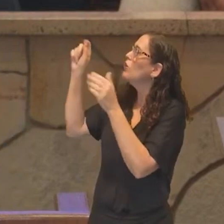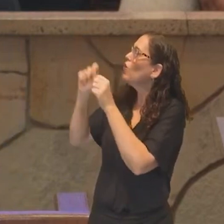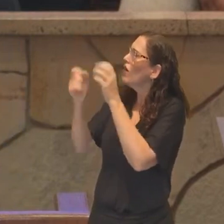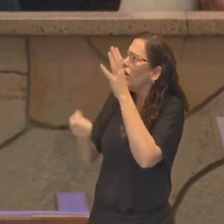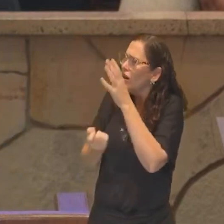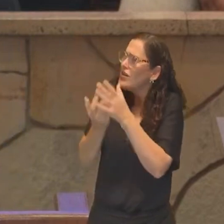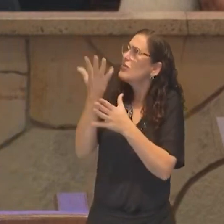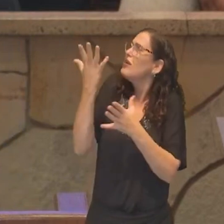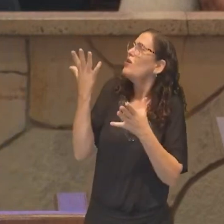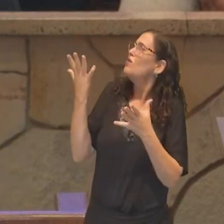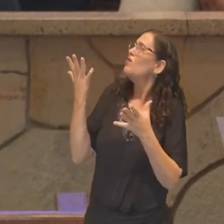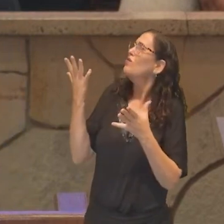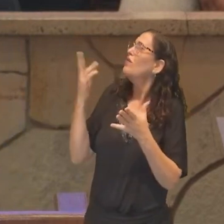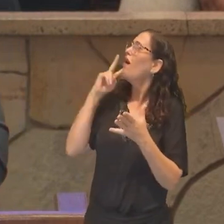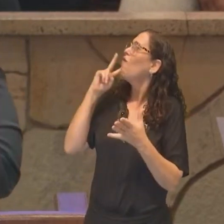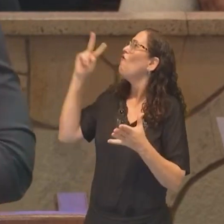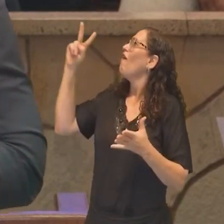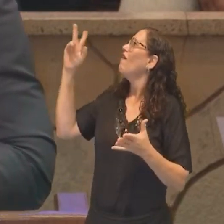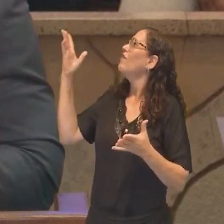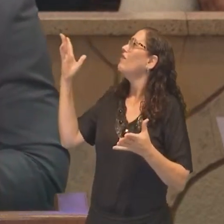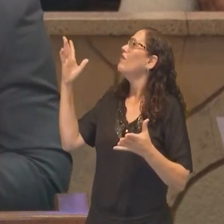criação.